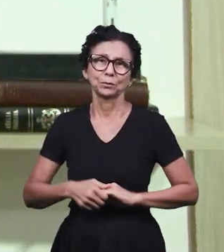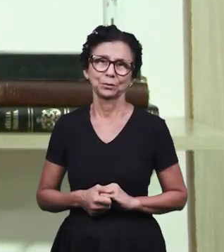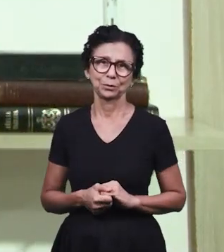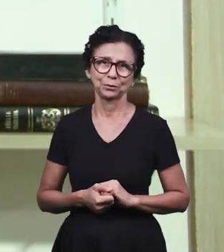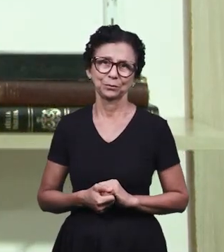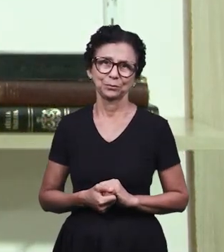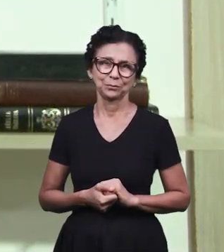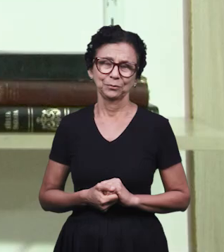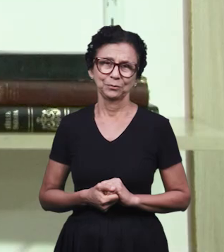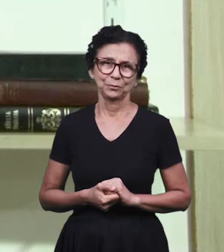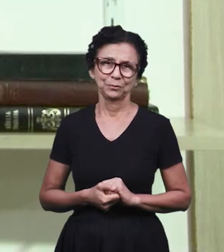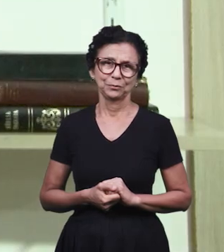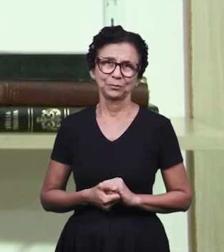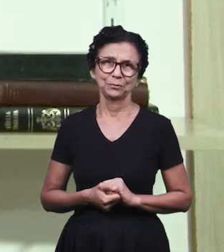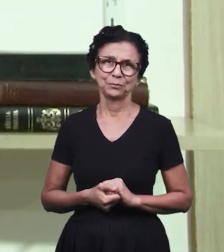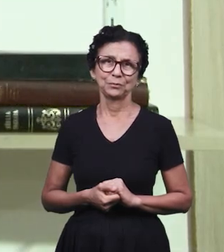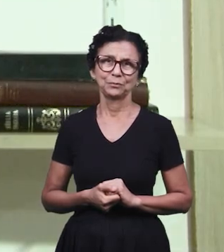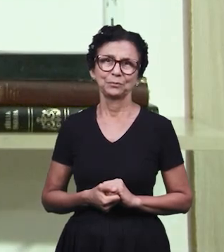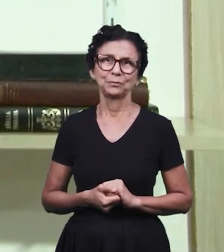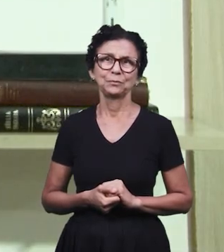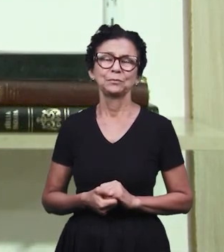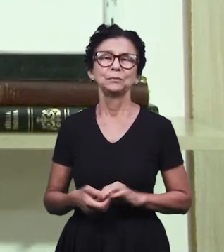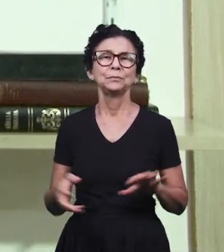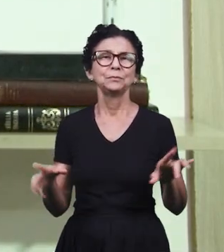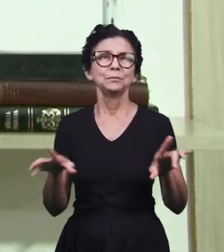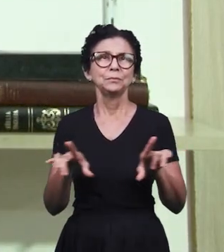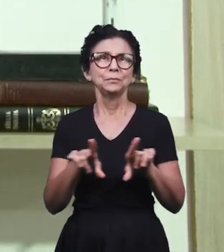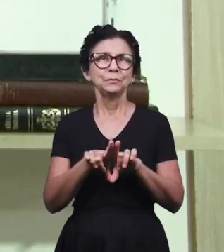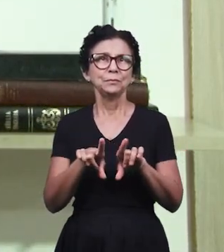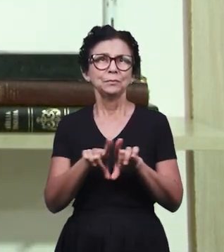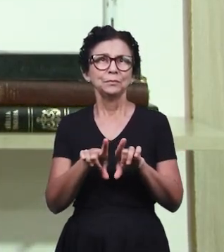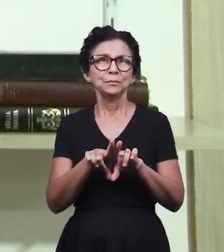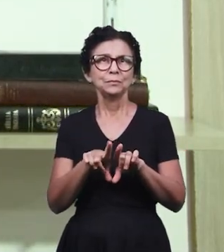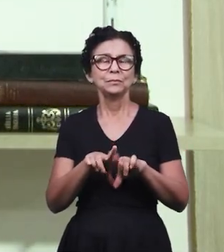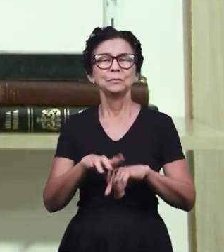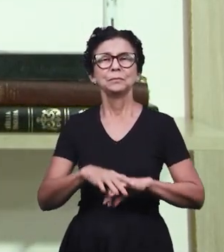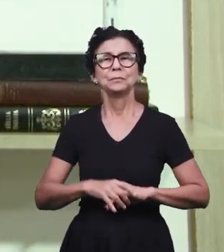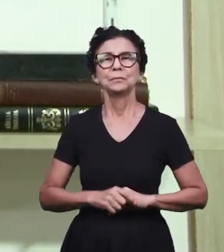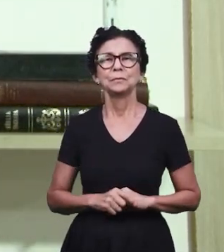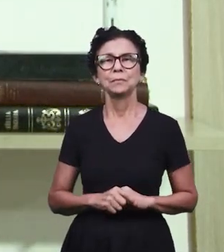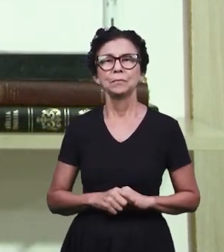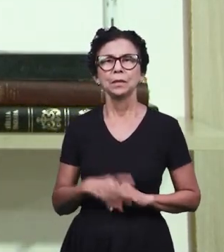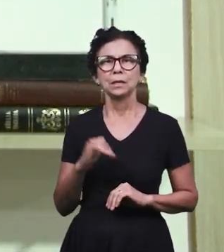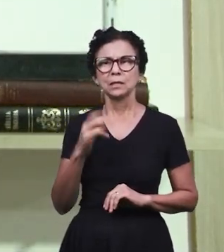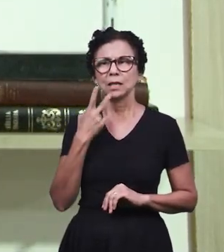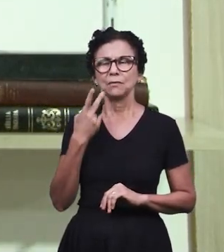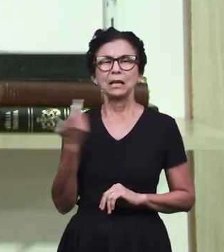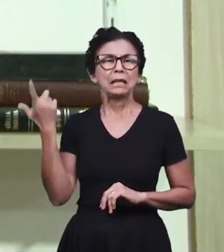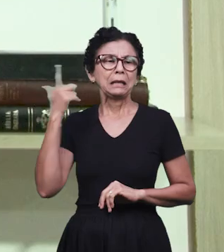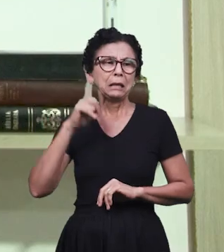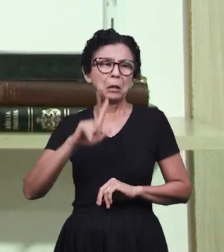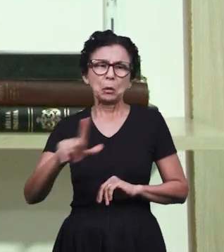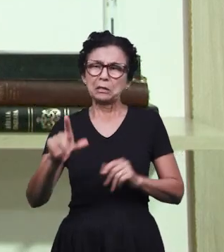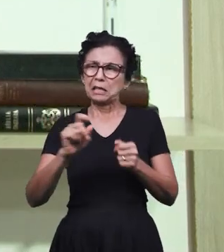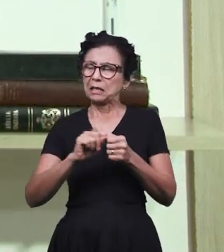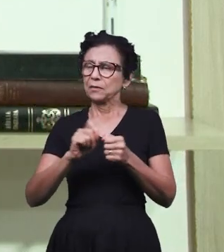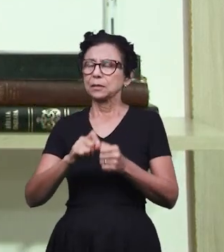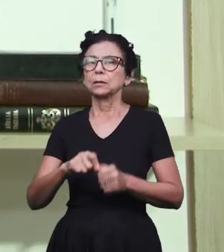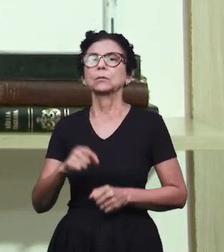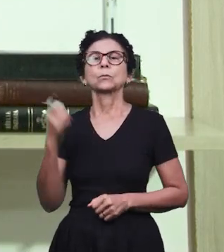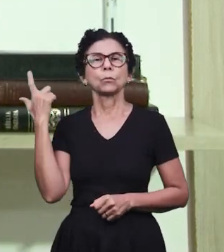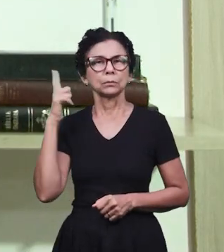dela. Nós devemos desencorajar o capacitismo. Ela não consegue fazer. Consegue sim, qual é o apoio